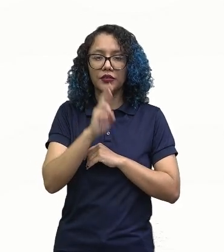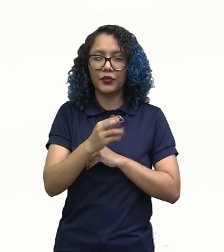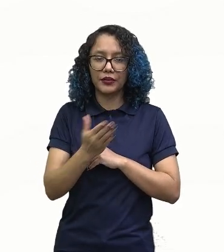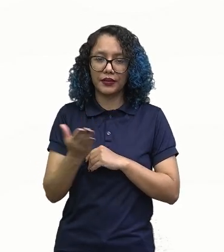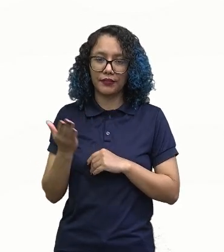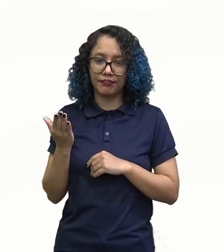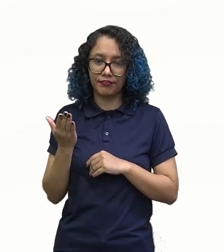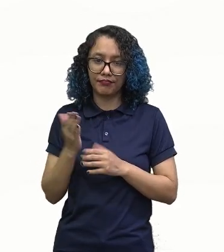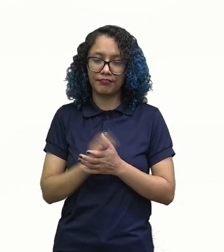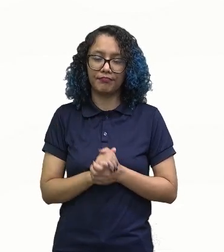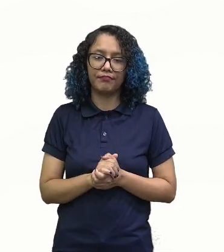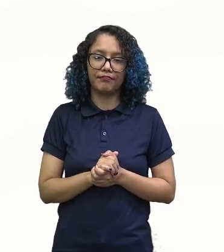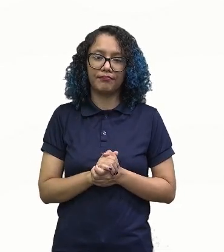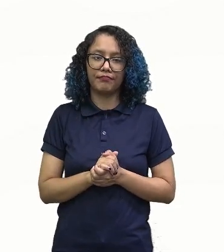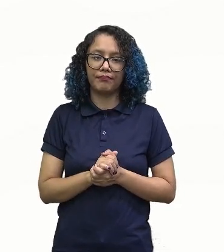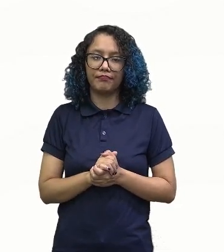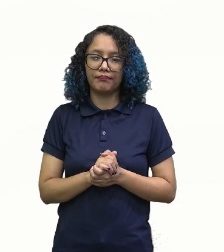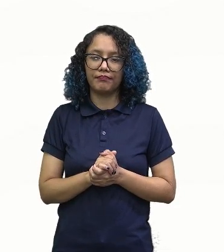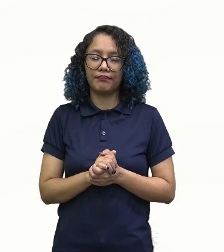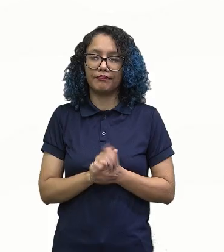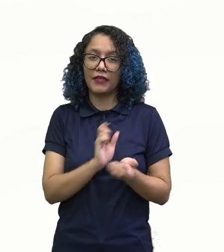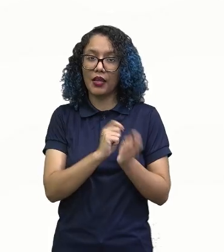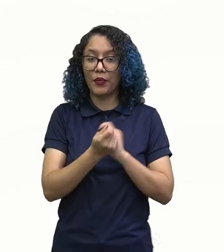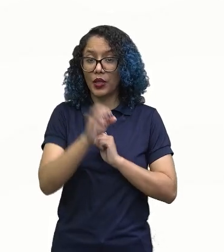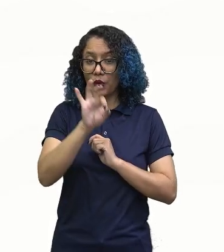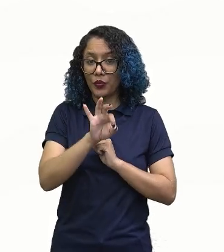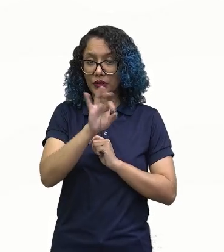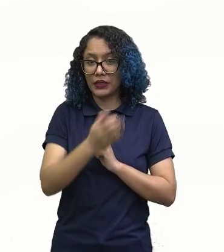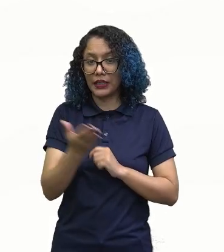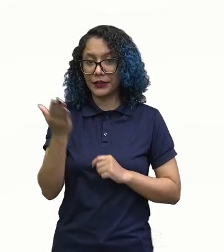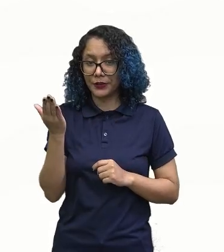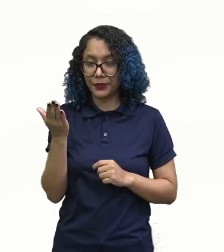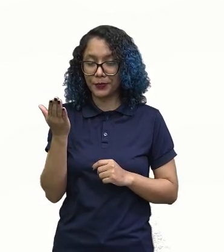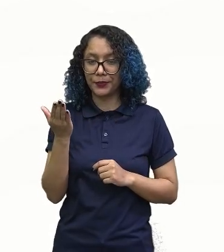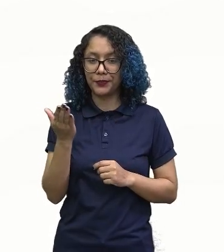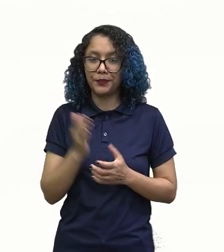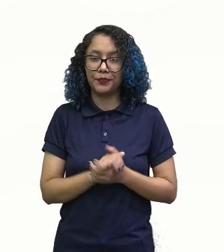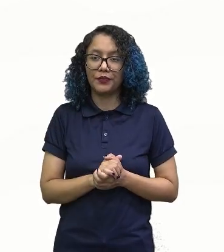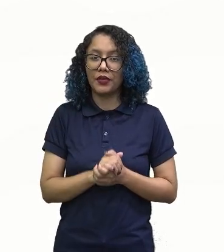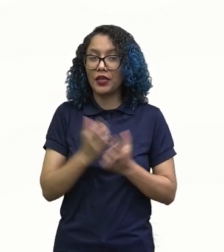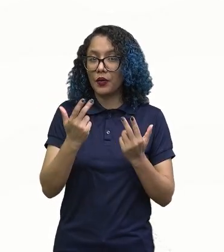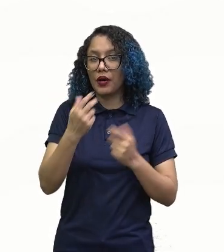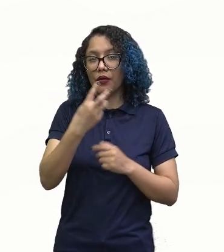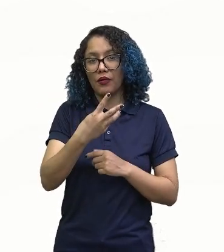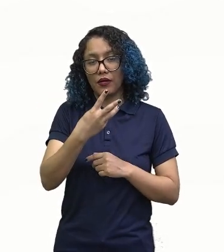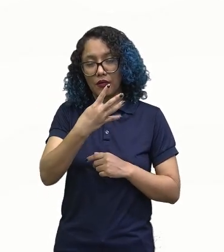0,432. E aqui está o nosso rendimento para a máquina de Carnot, que é de